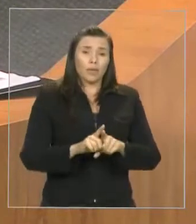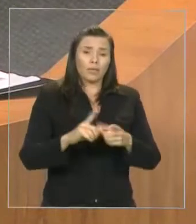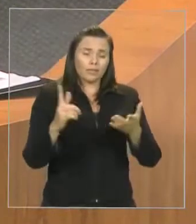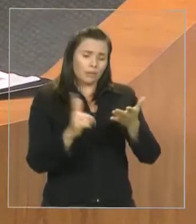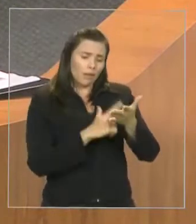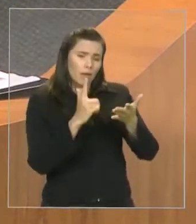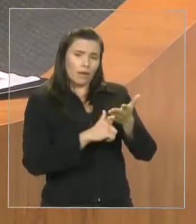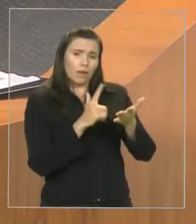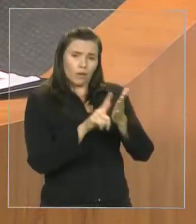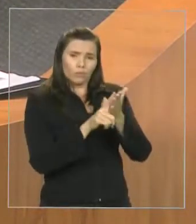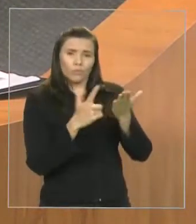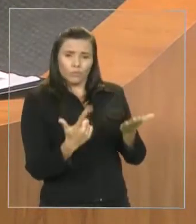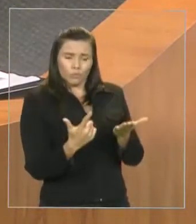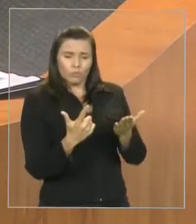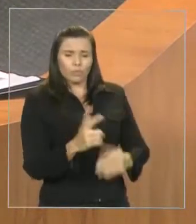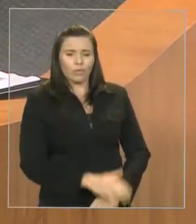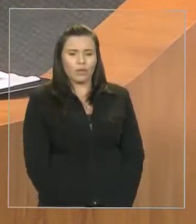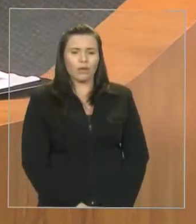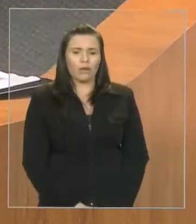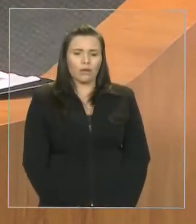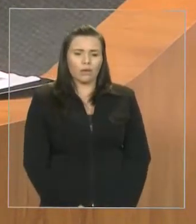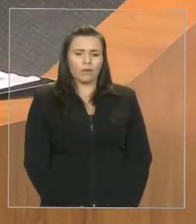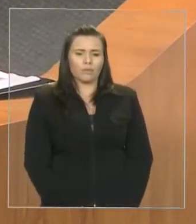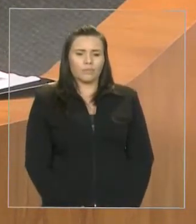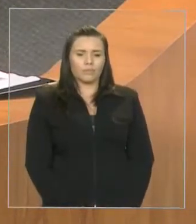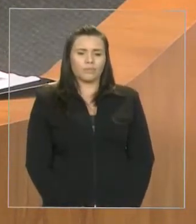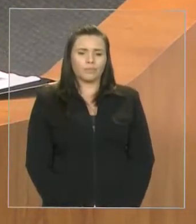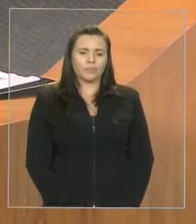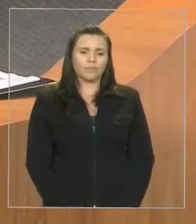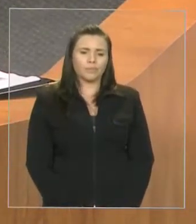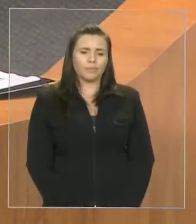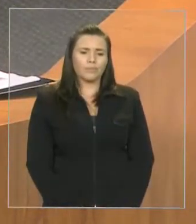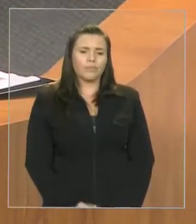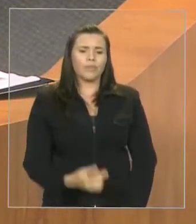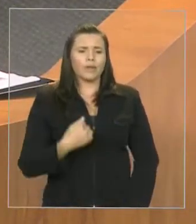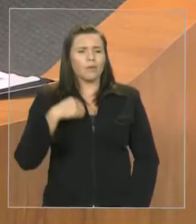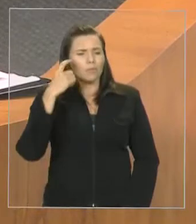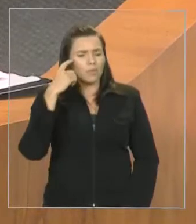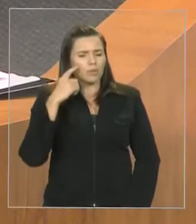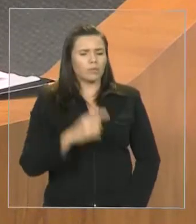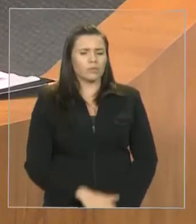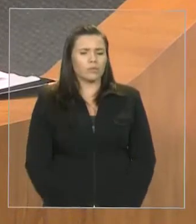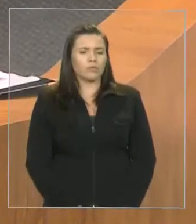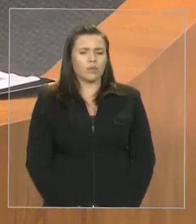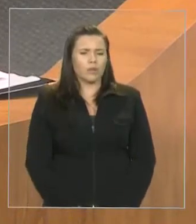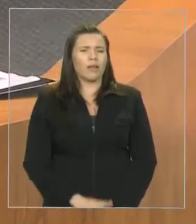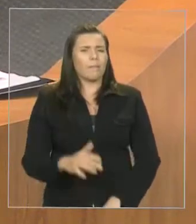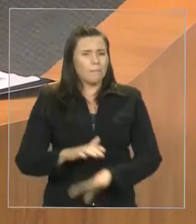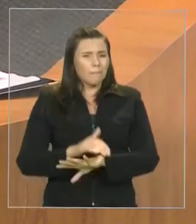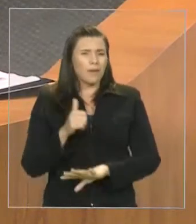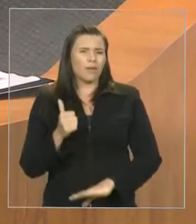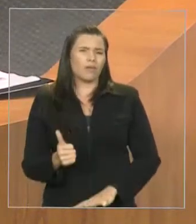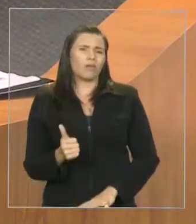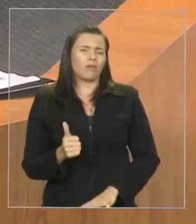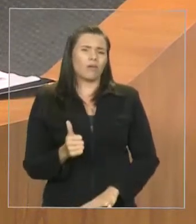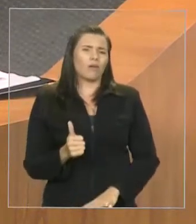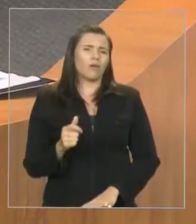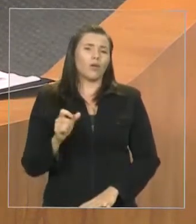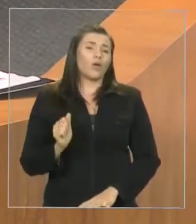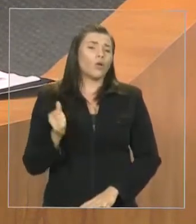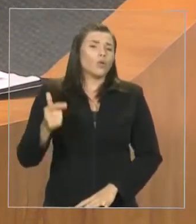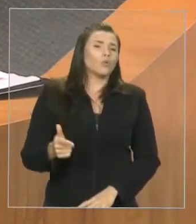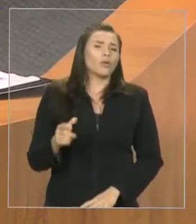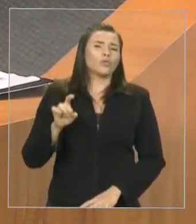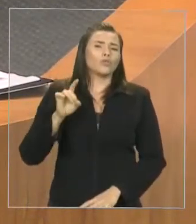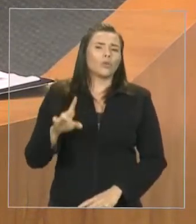Painel no estádio. Não era melhor reverter esse dinheiro da propaganda para os clubes, para levantar os clubes